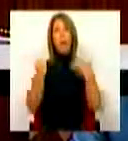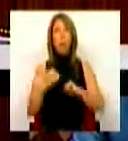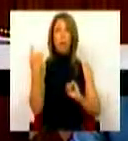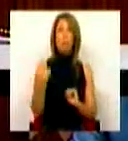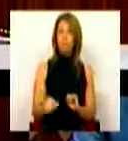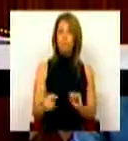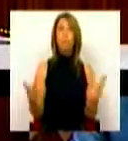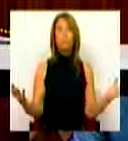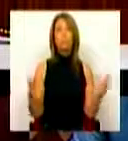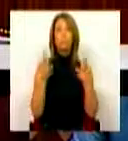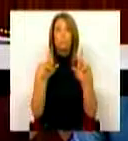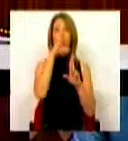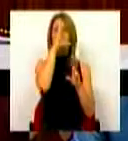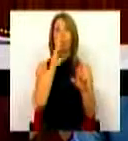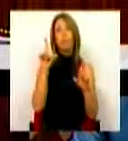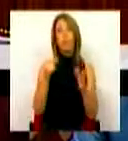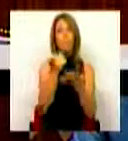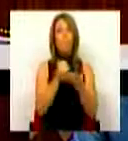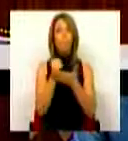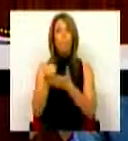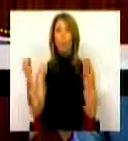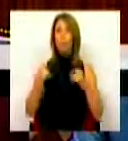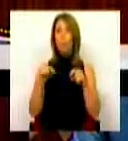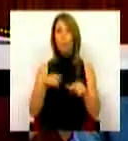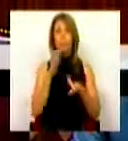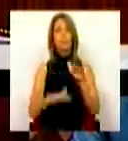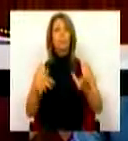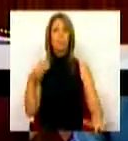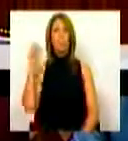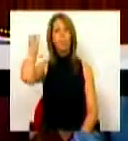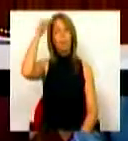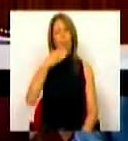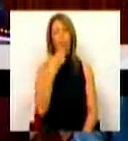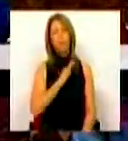naturalmente, espero ao Governo também que mereça o apoio e o acordo desta Assembleia da República. Muito obrigado, Sr. Presidente.